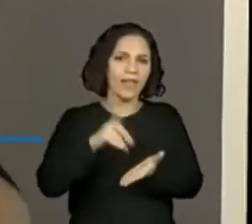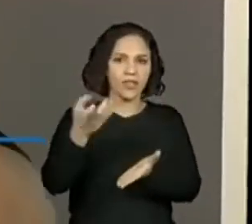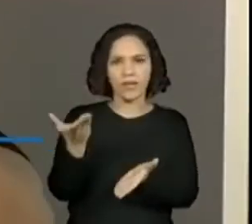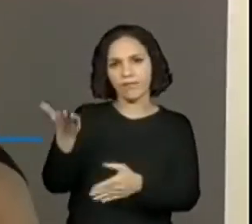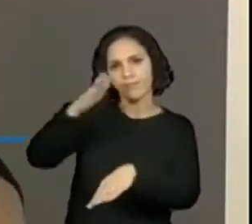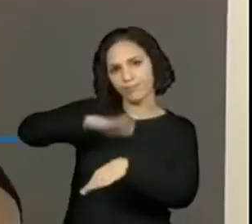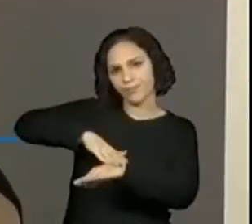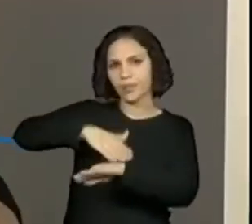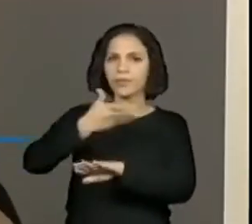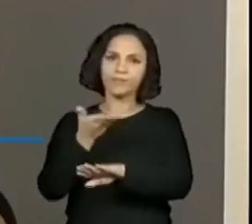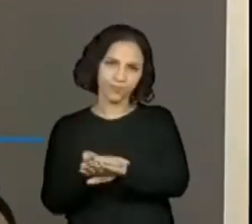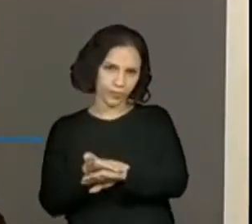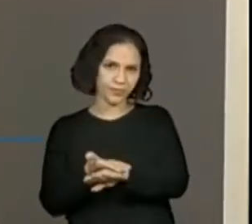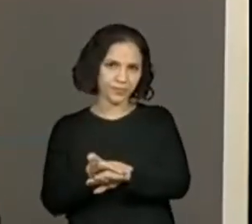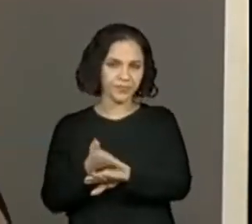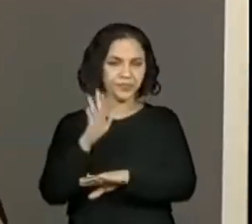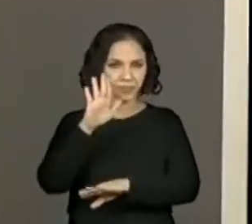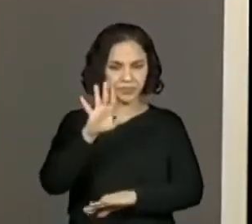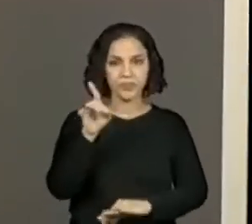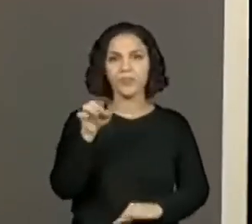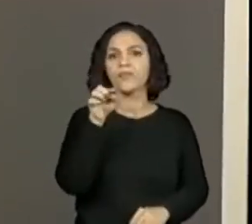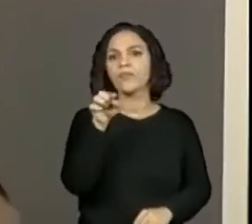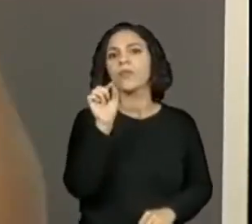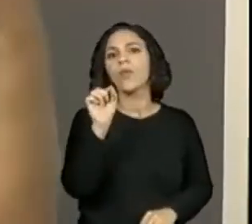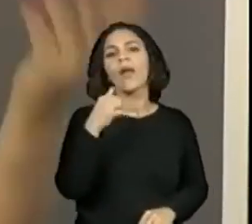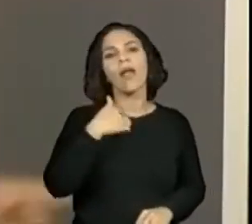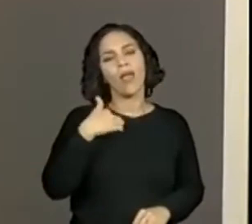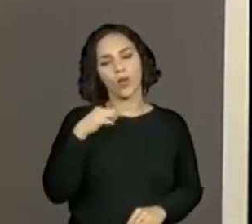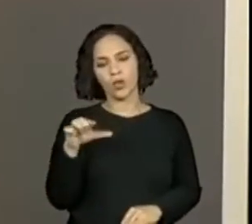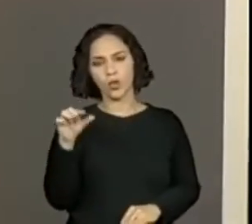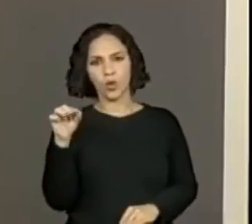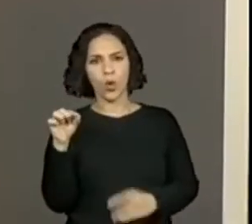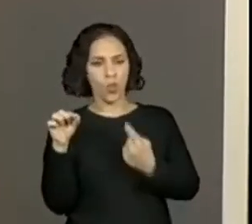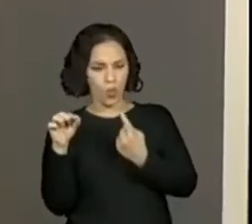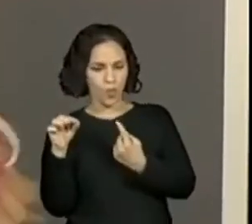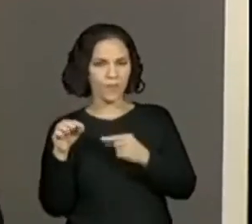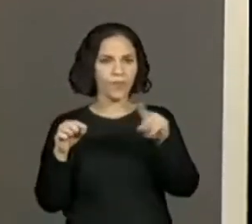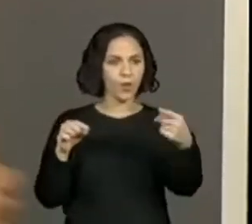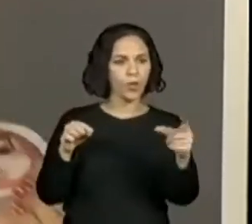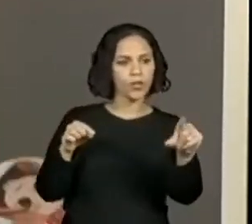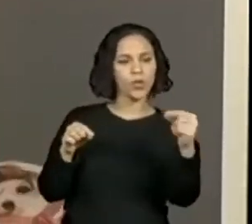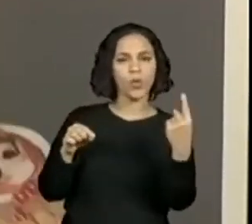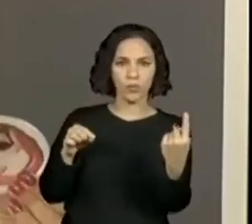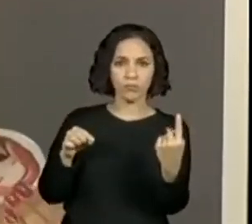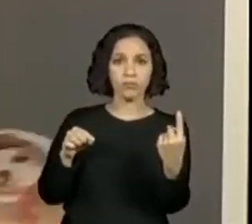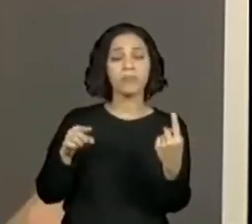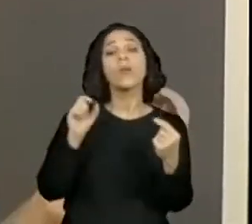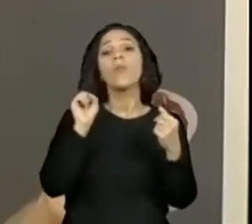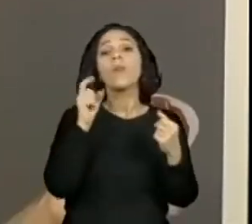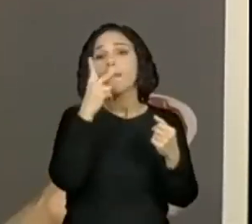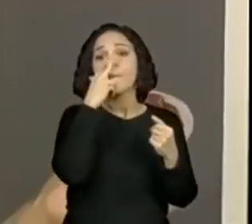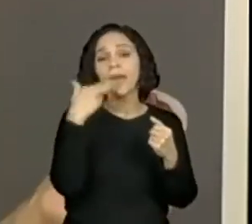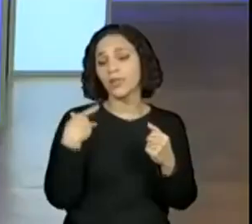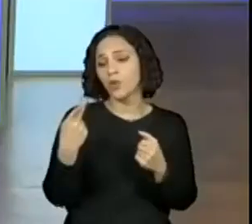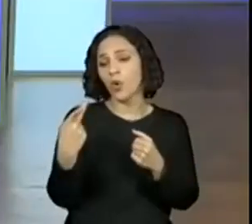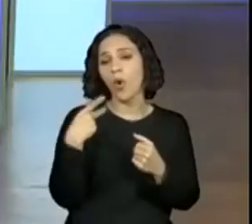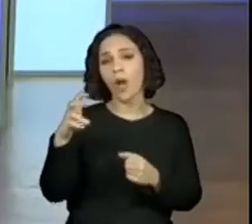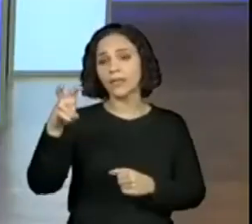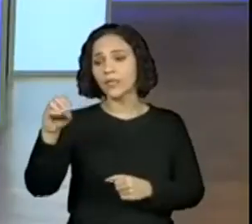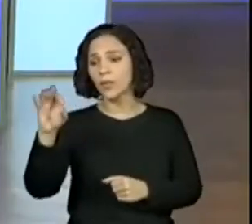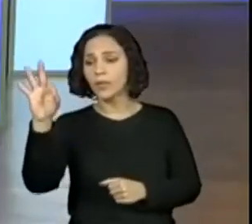cara e coroa e a gente mostrou aqui assim no caso eu tinha escolhido caro professor já tinha escolhido coroa a gente tinha chance iguais